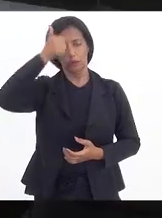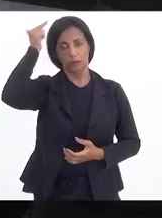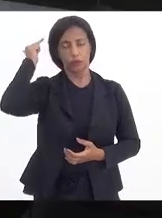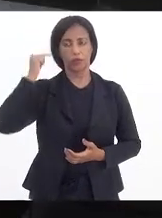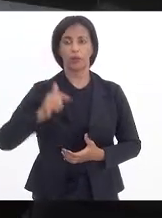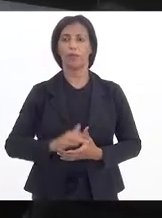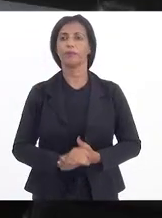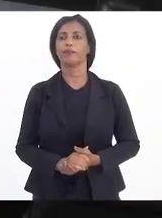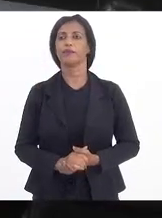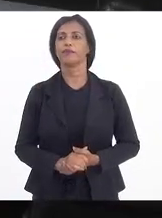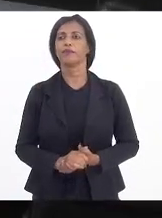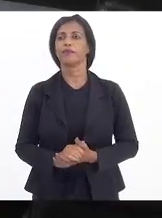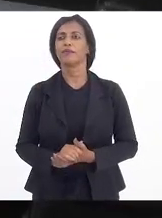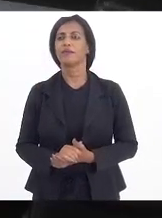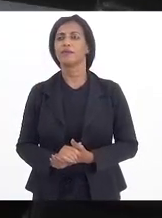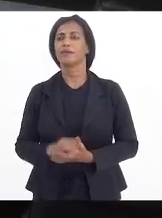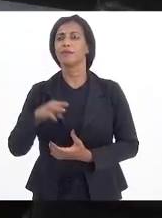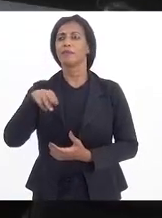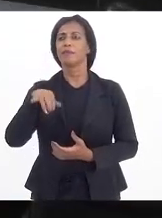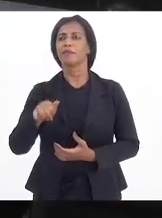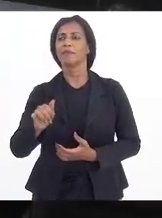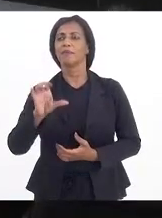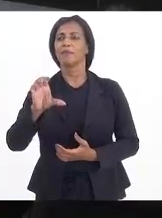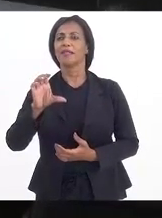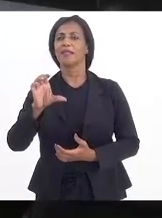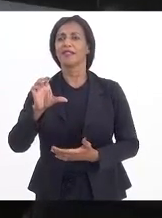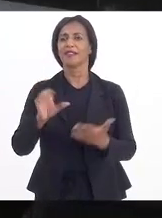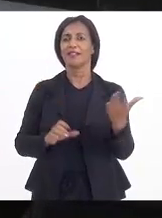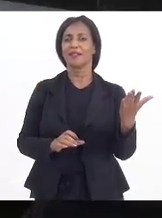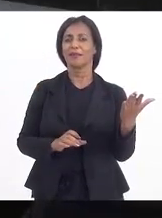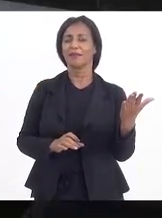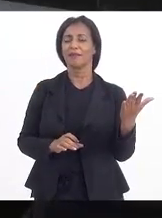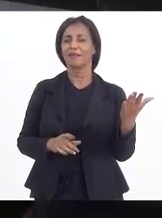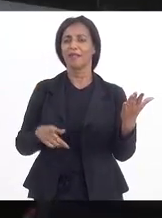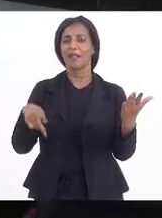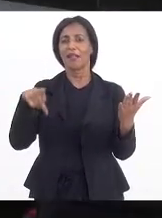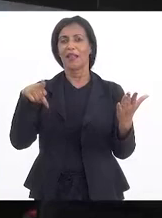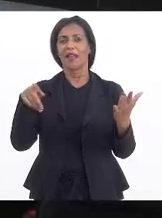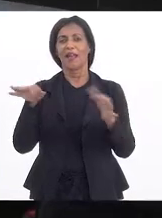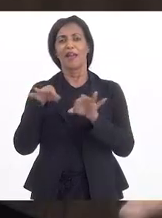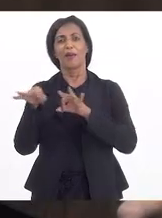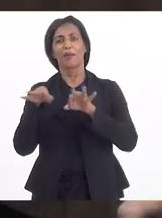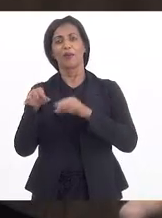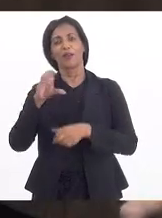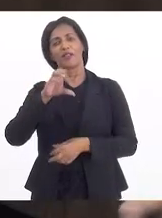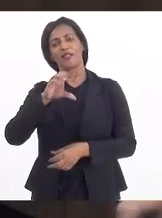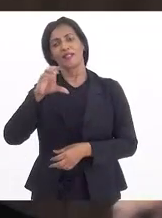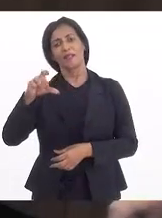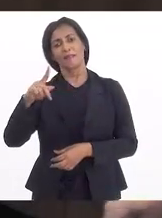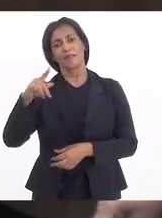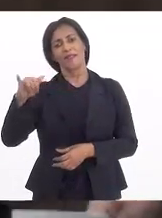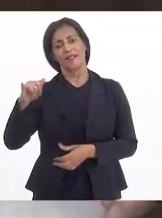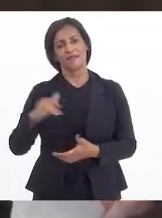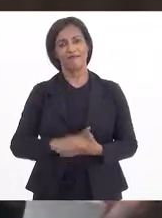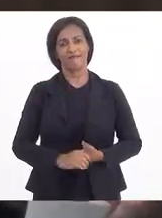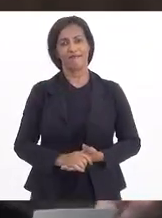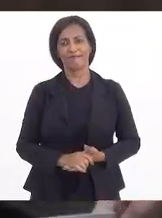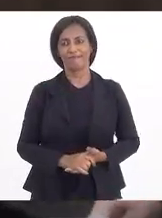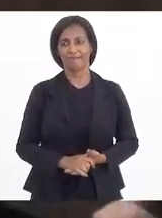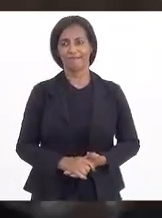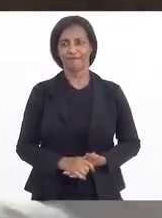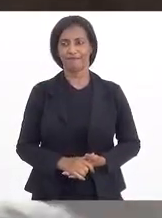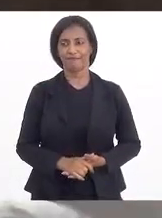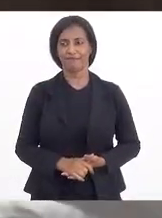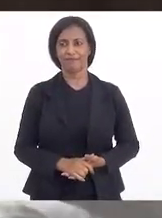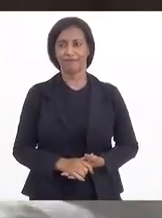Paulo é uma batalha Márcio Carlos minc Carlos be porque o projeto é de autoria da CPI seu filho ok